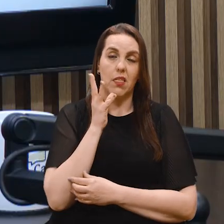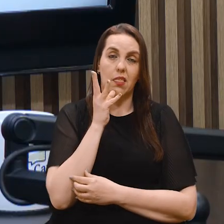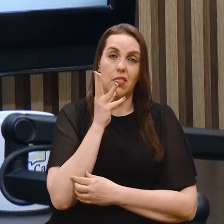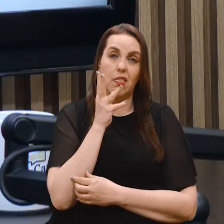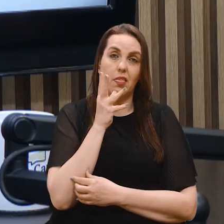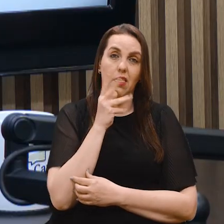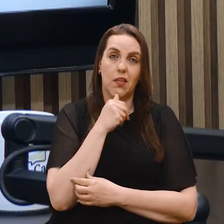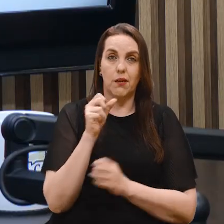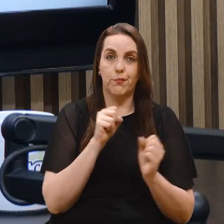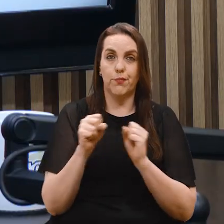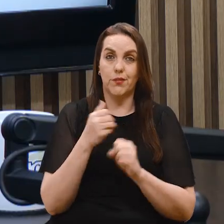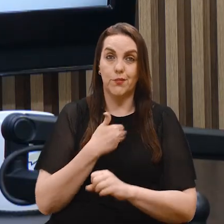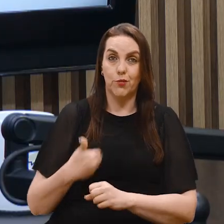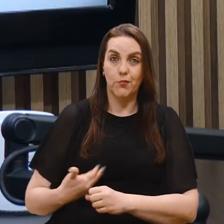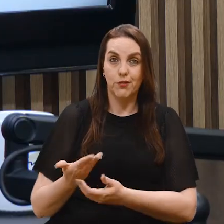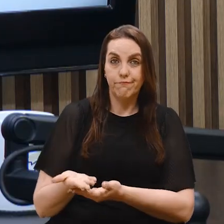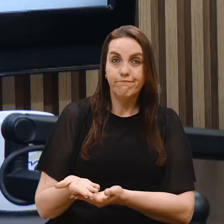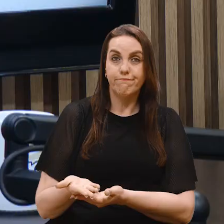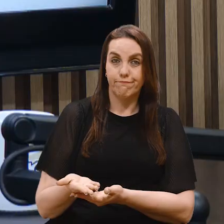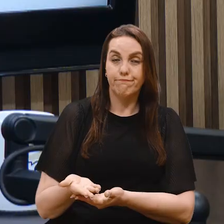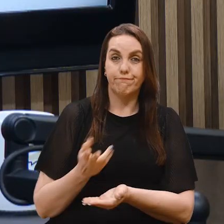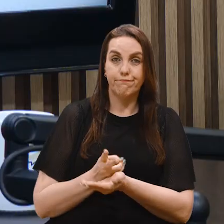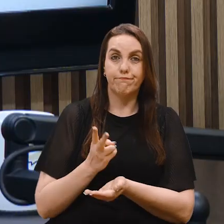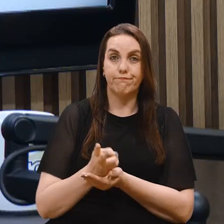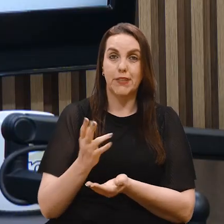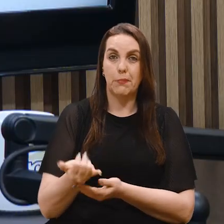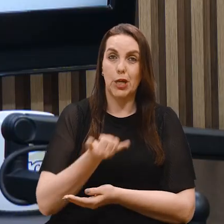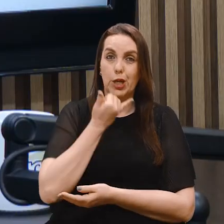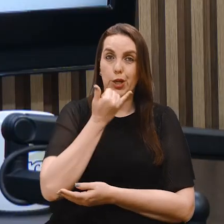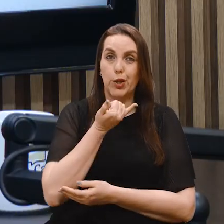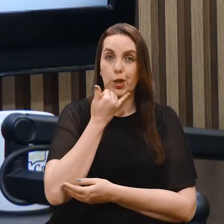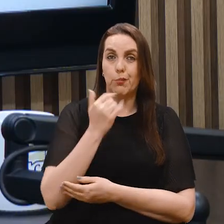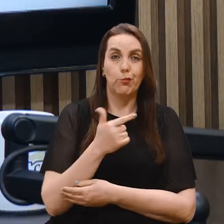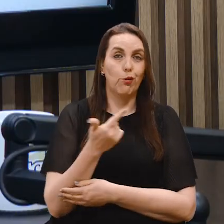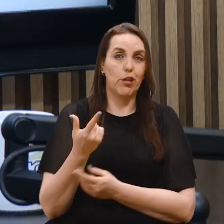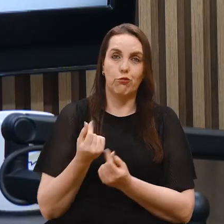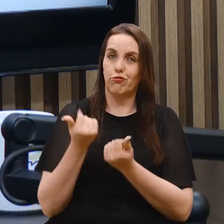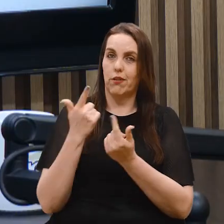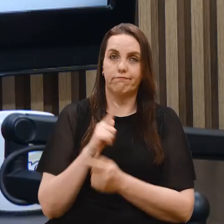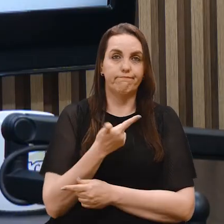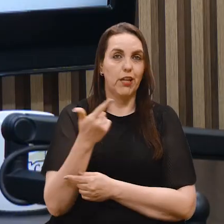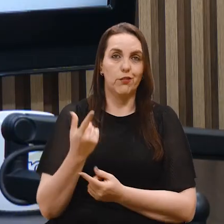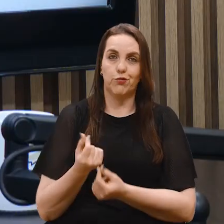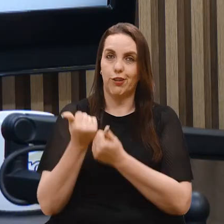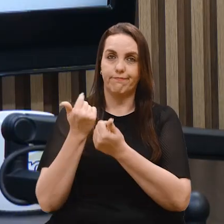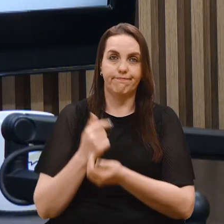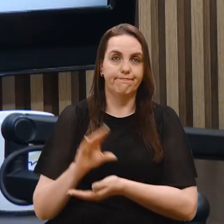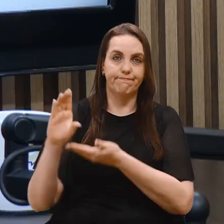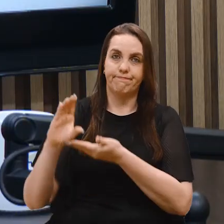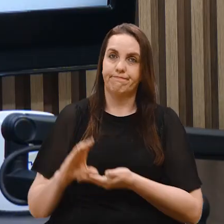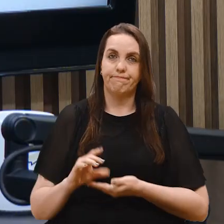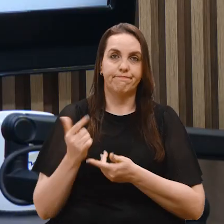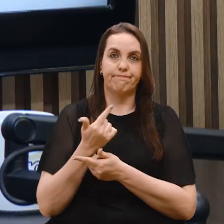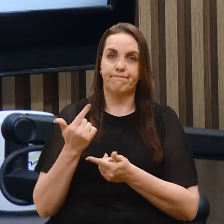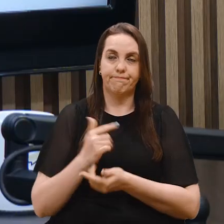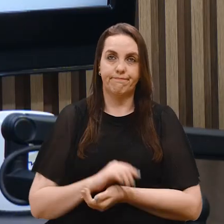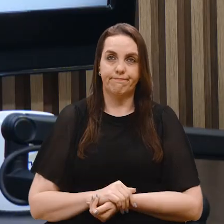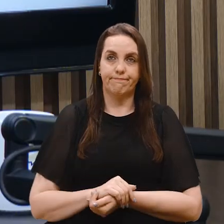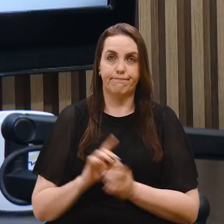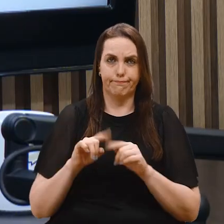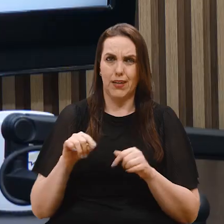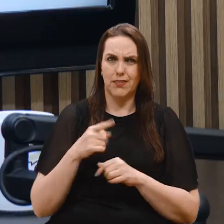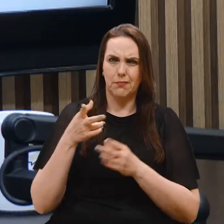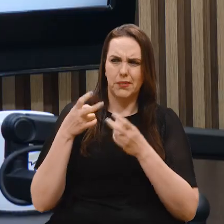poder público e sempre com a desculpa de que não temos verba, não temos dinheiro, né? Só que nós vemos que para